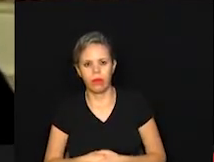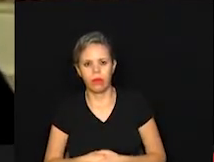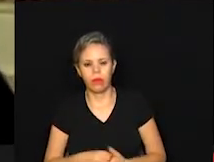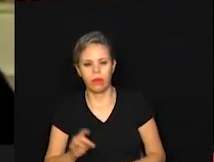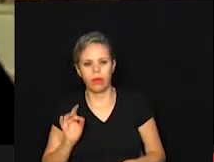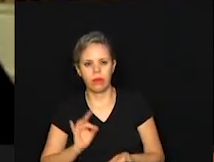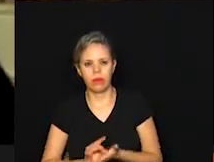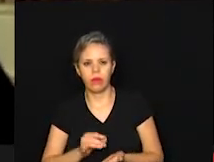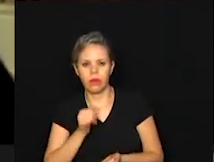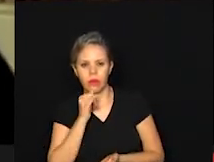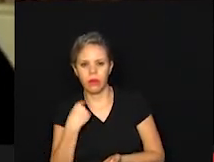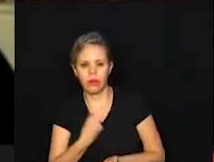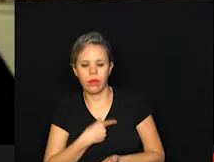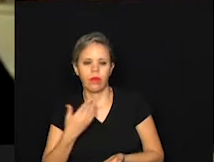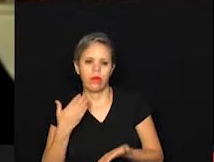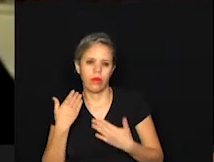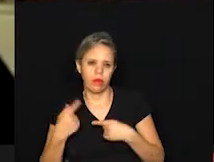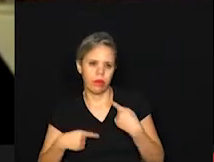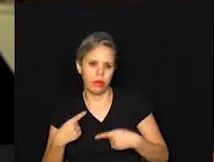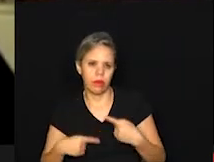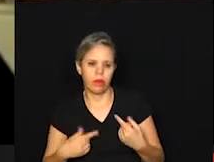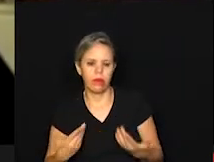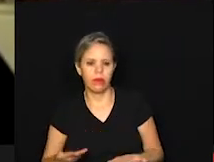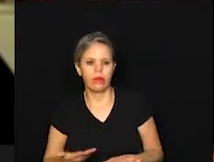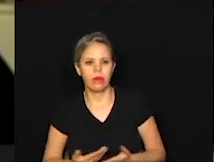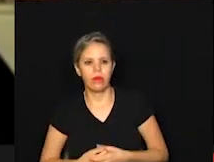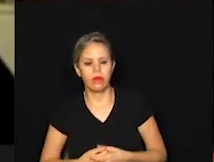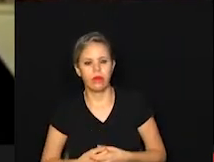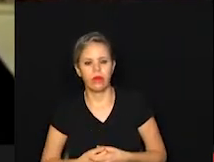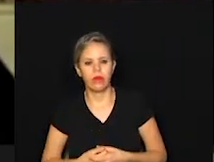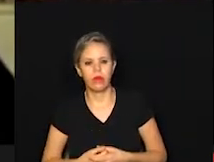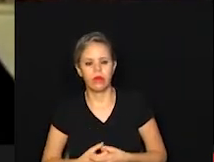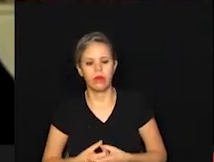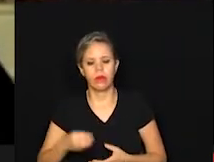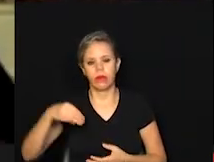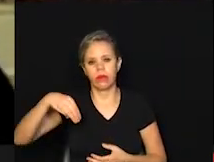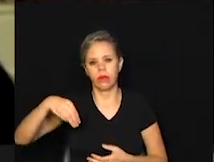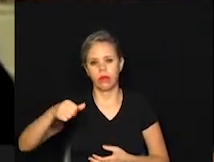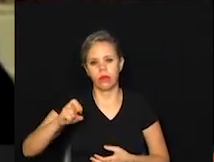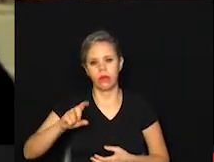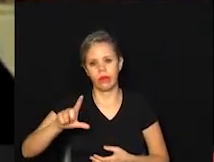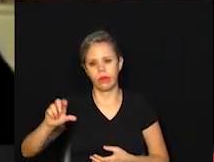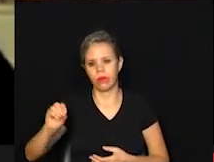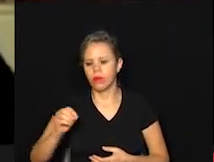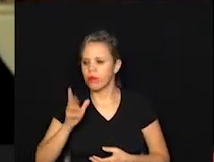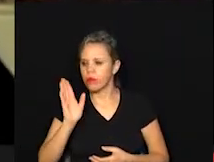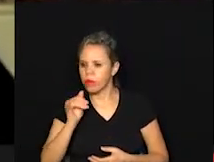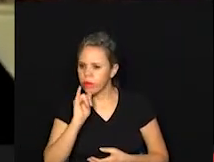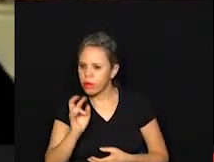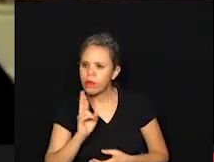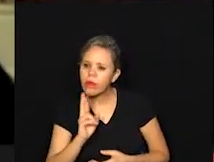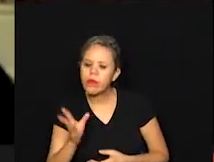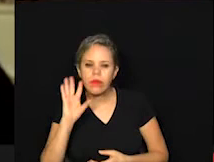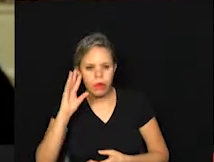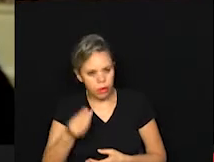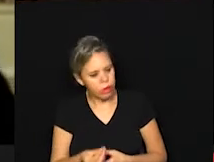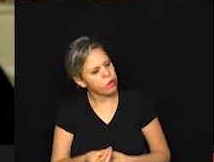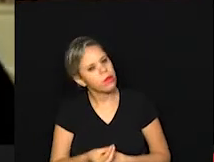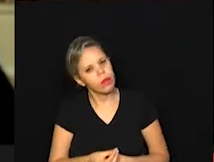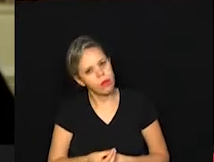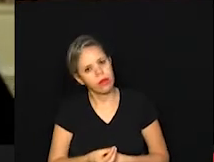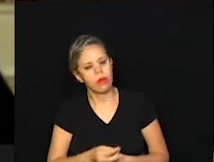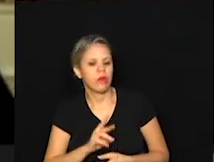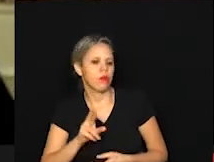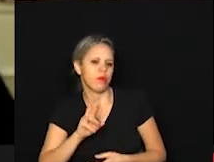essa questão para a gente discutir. O Marcelo acabou colocando aqui já no chat a resposta, e nós estamos entendendo que isso não